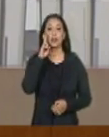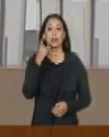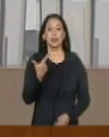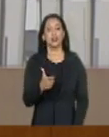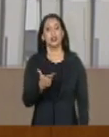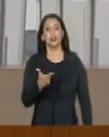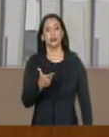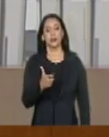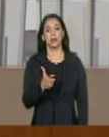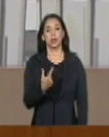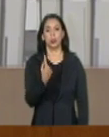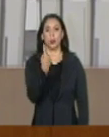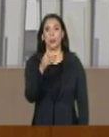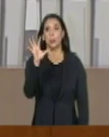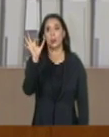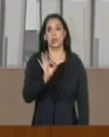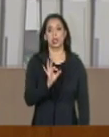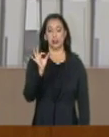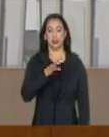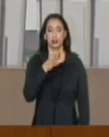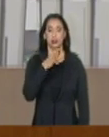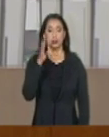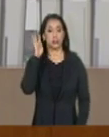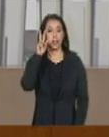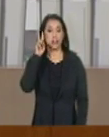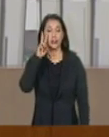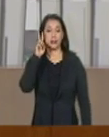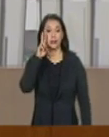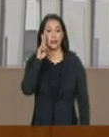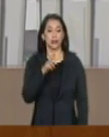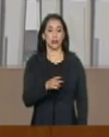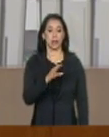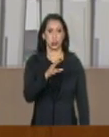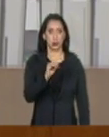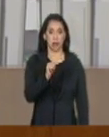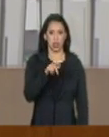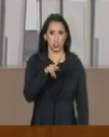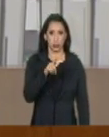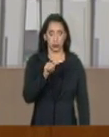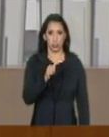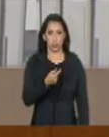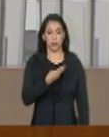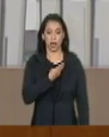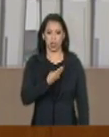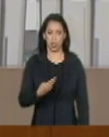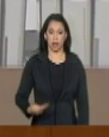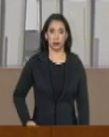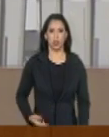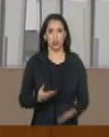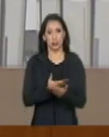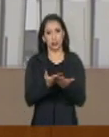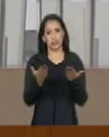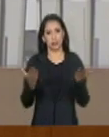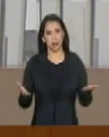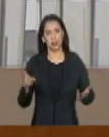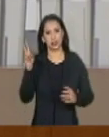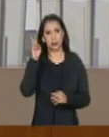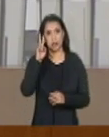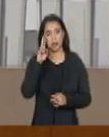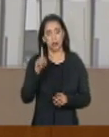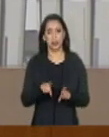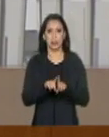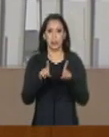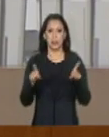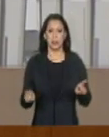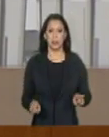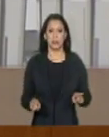nosso decano, Celso de Mello, e nem 2% de conhecimento que vossas excelências todos têm de história. Mas todos nós sabemos